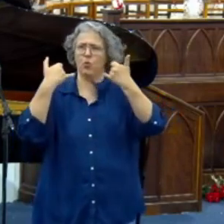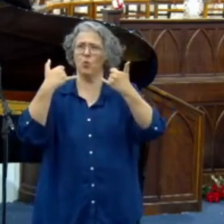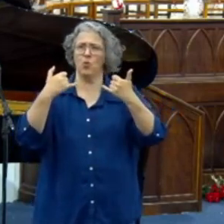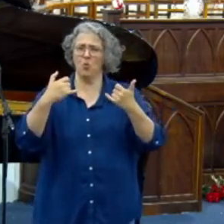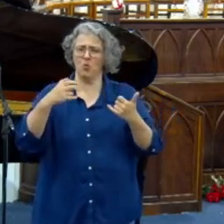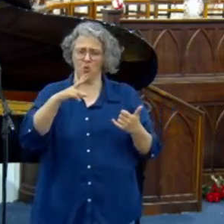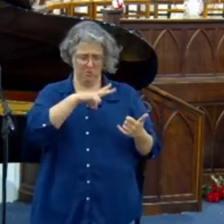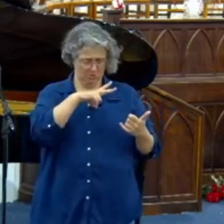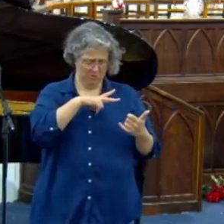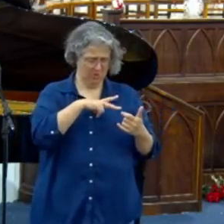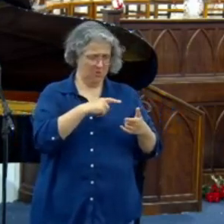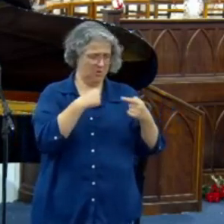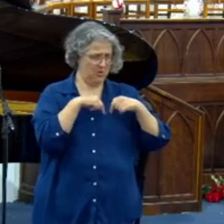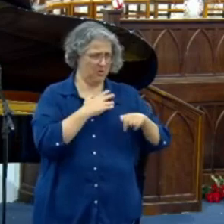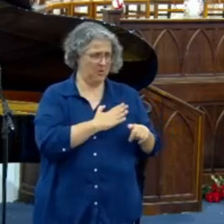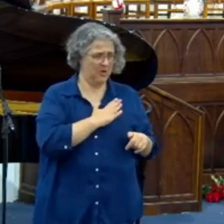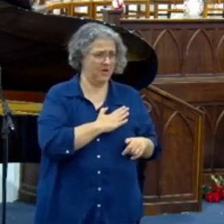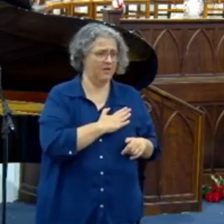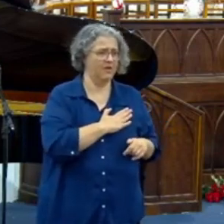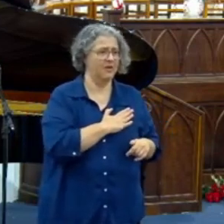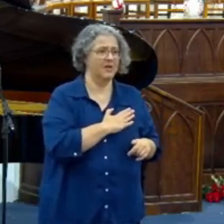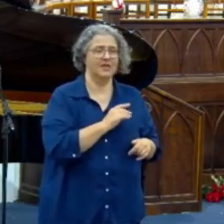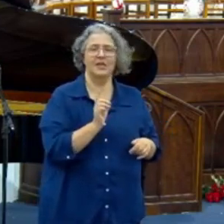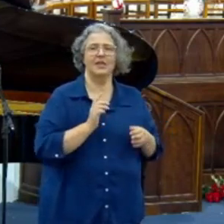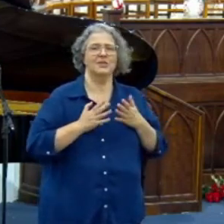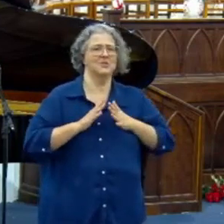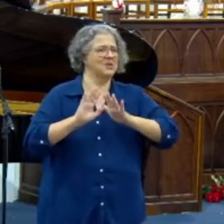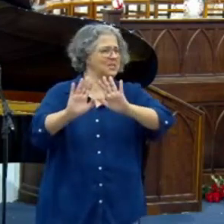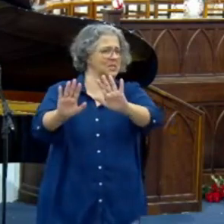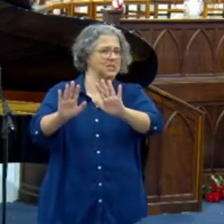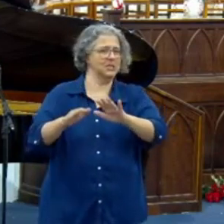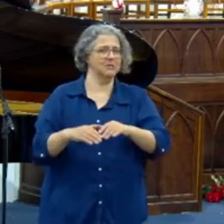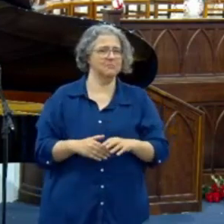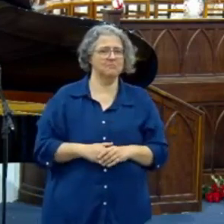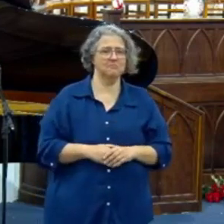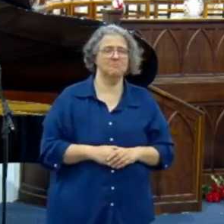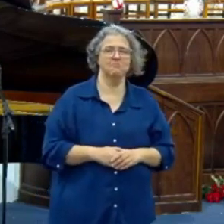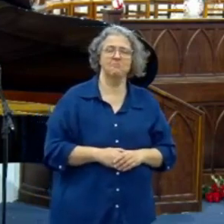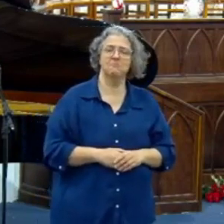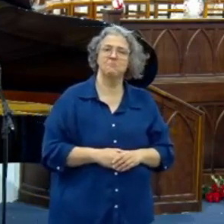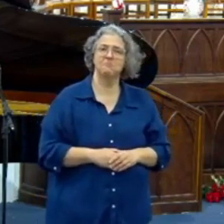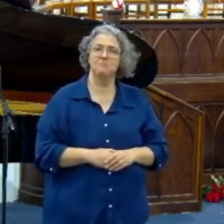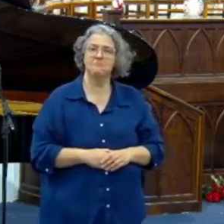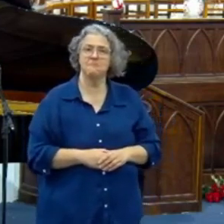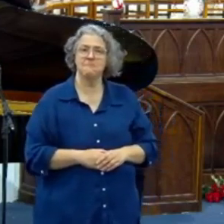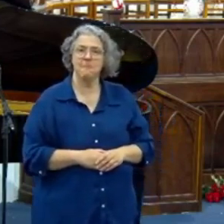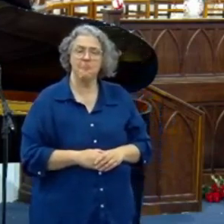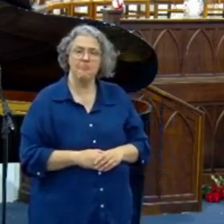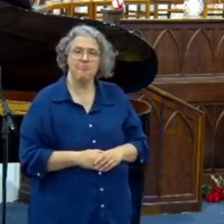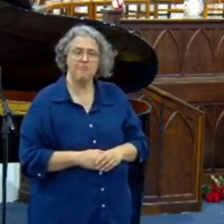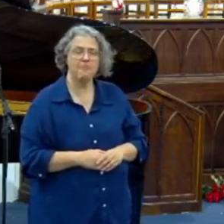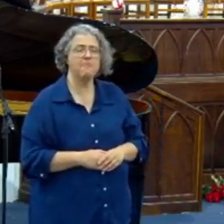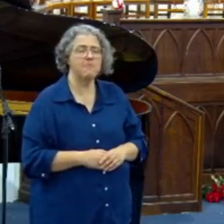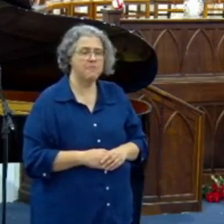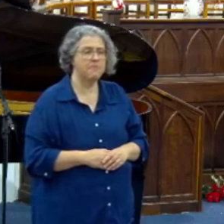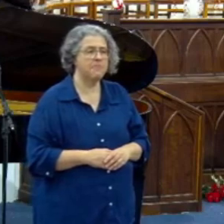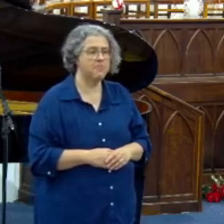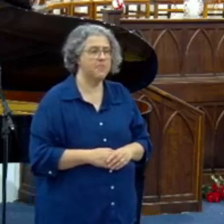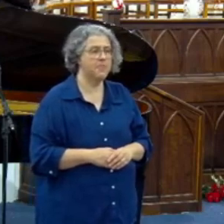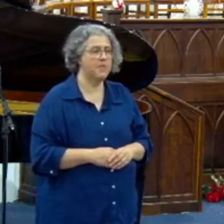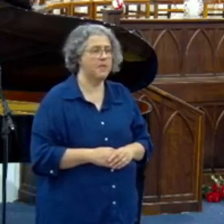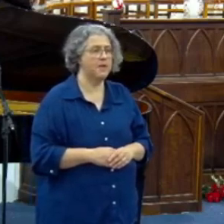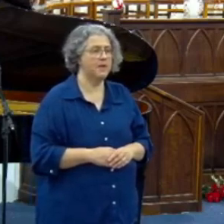do ego dentro de cada um de nós que não aceita nenhum risco, nunca, jamais? Para isso que serve a